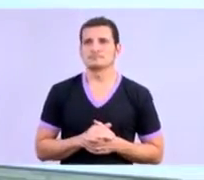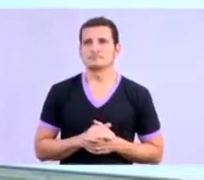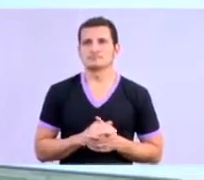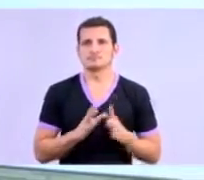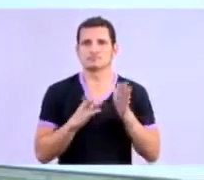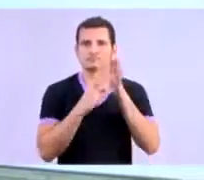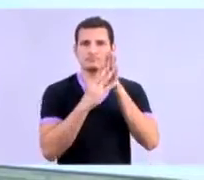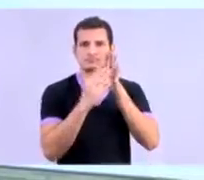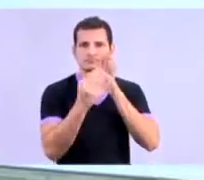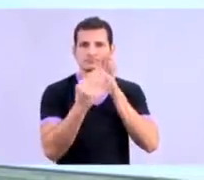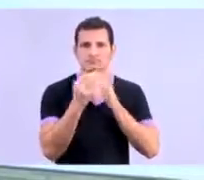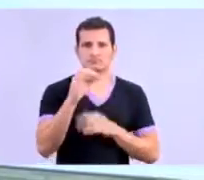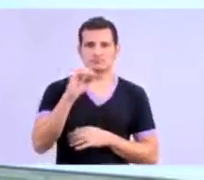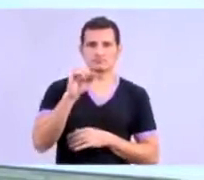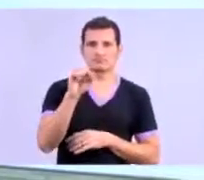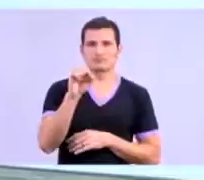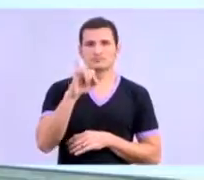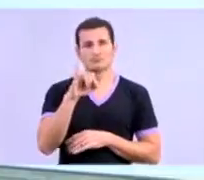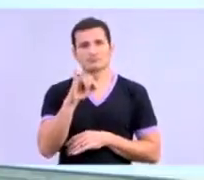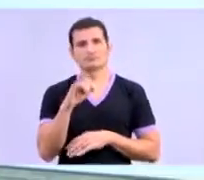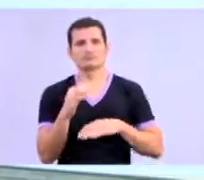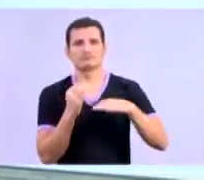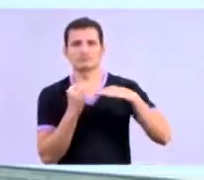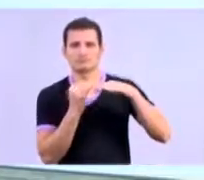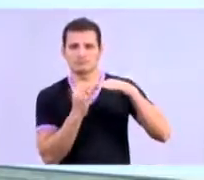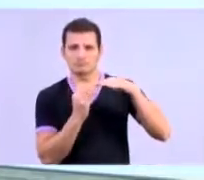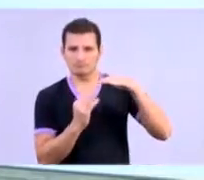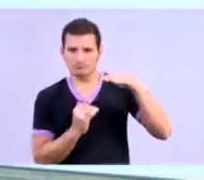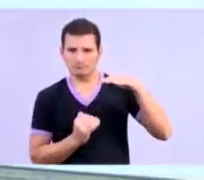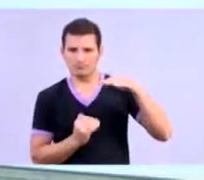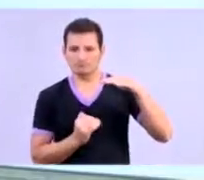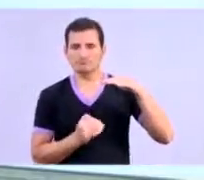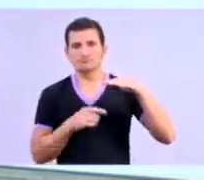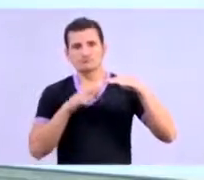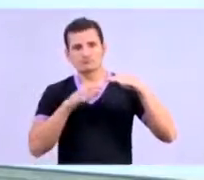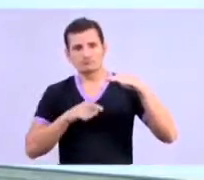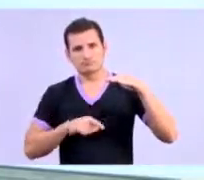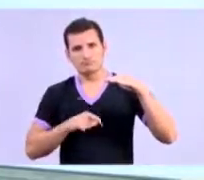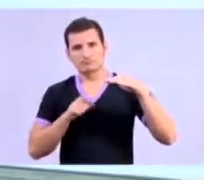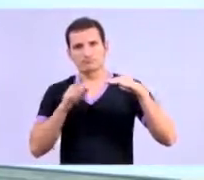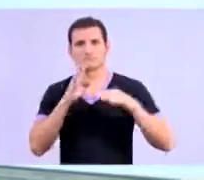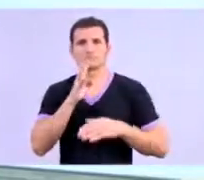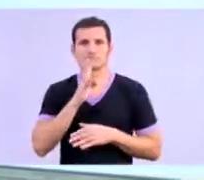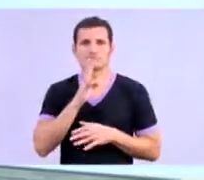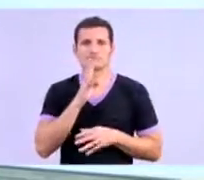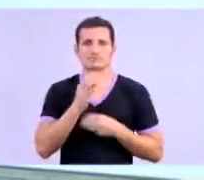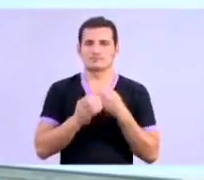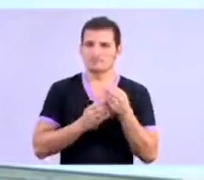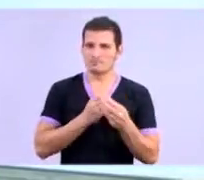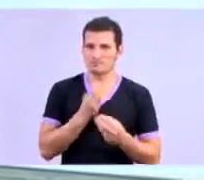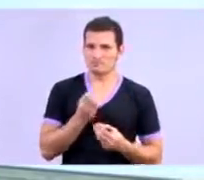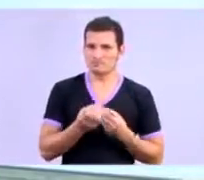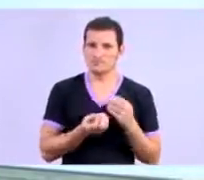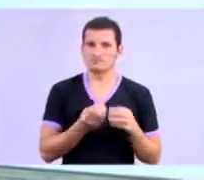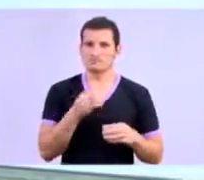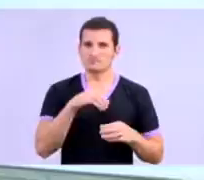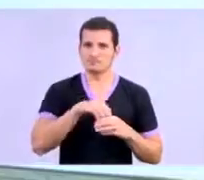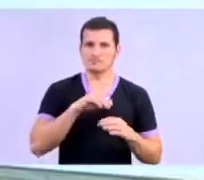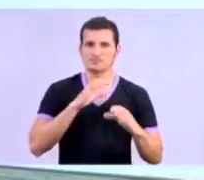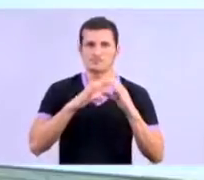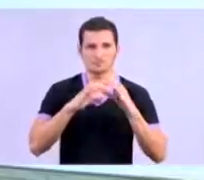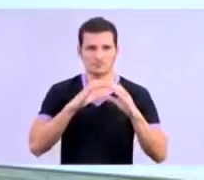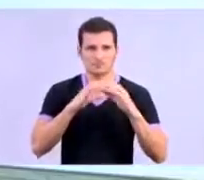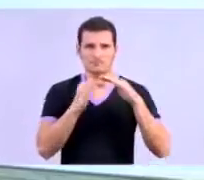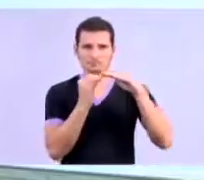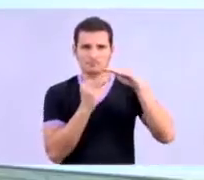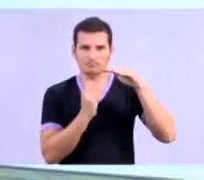modelo OSI, de suas camadas, que servem aí para a gente ter o conhecimento de como funciona a comunicação em